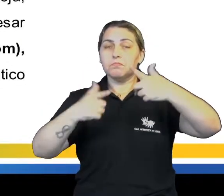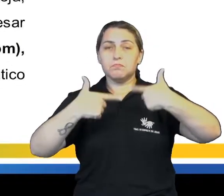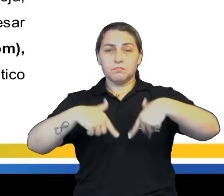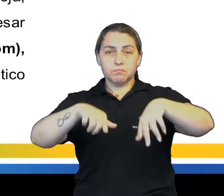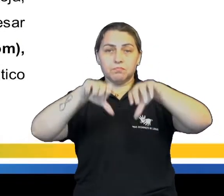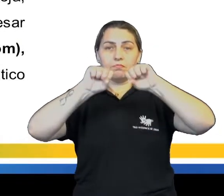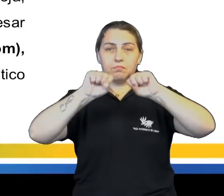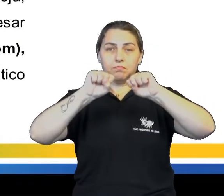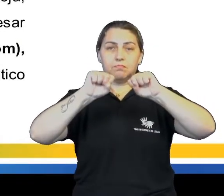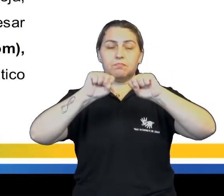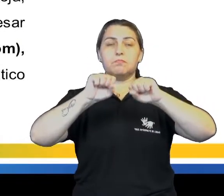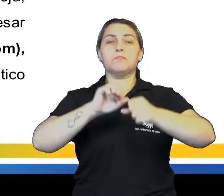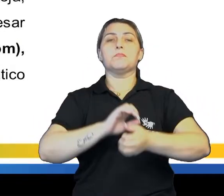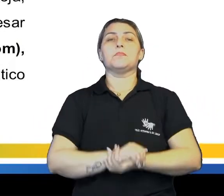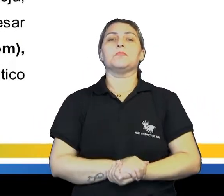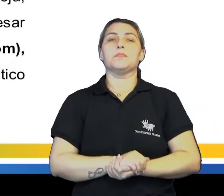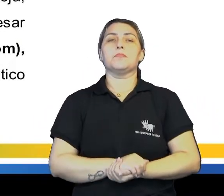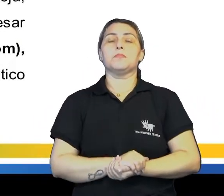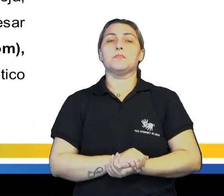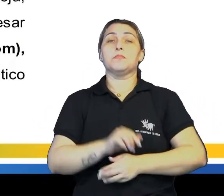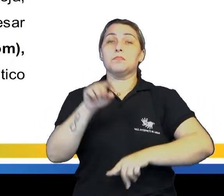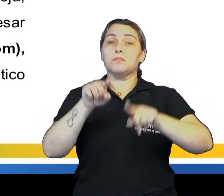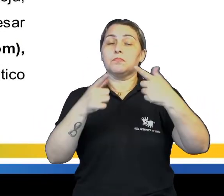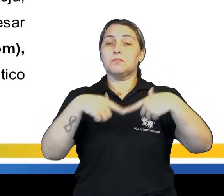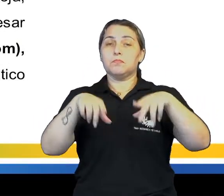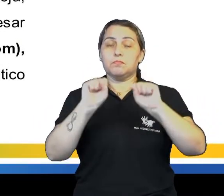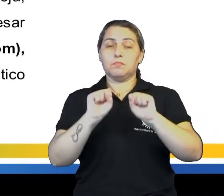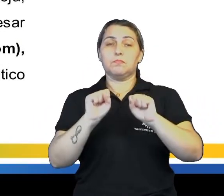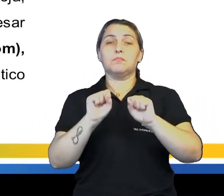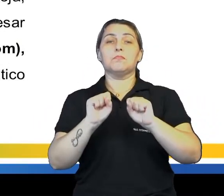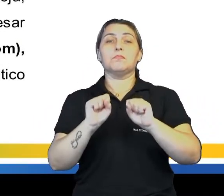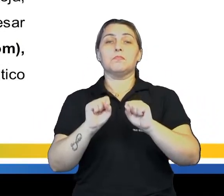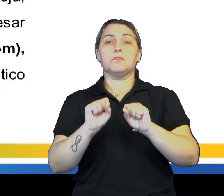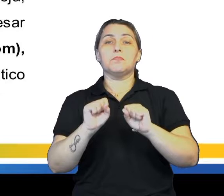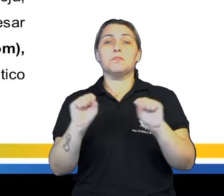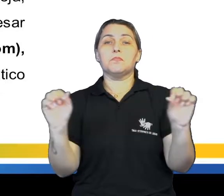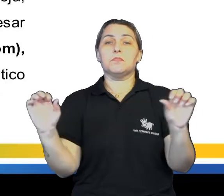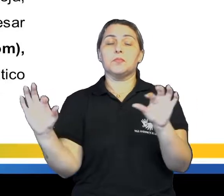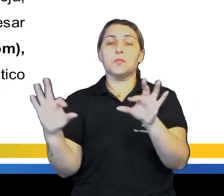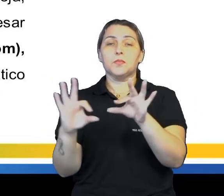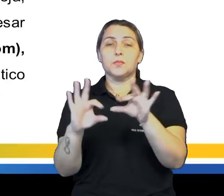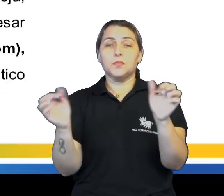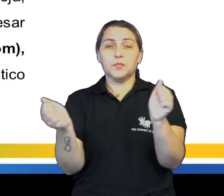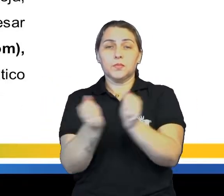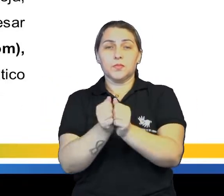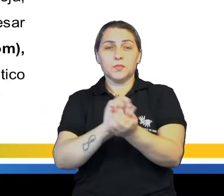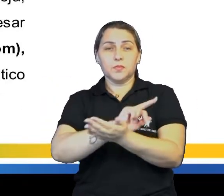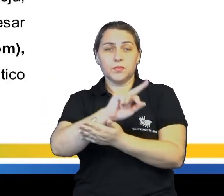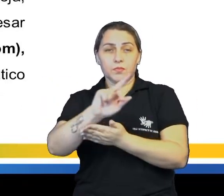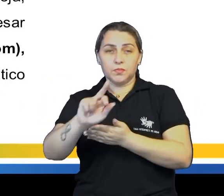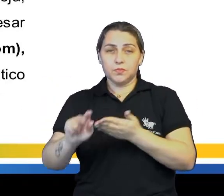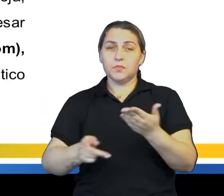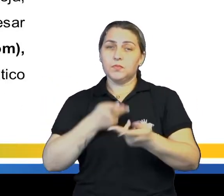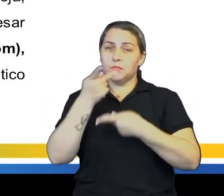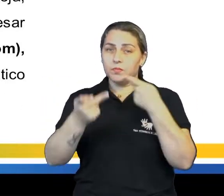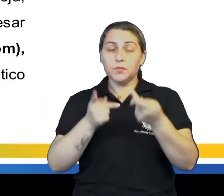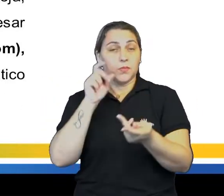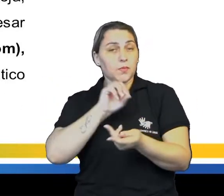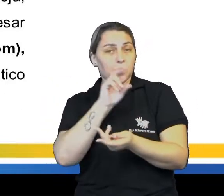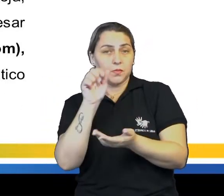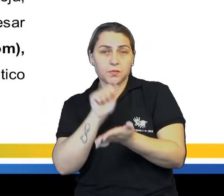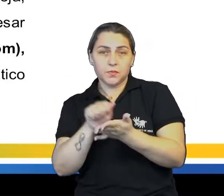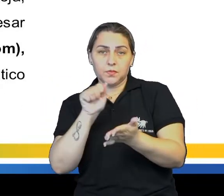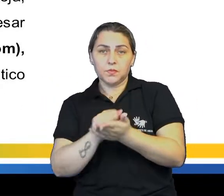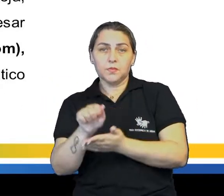lá. A variação linguística consiste num fenômeno que reúne diversas manifestações faladas ou